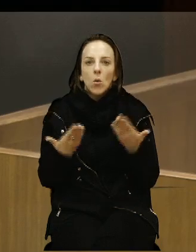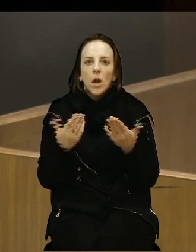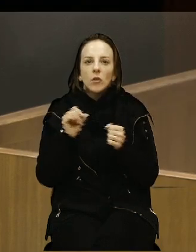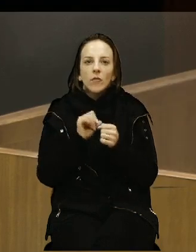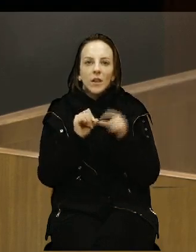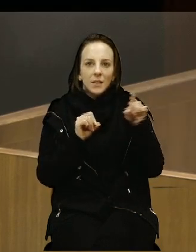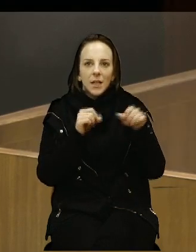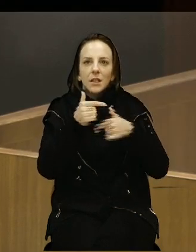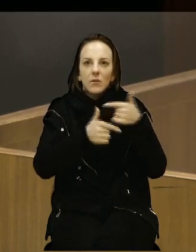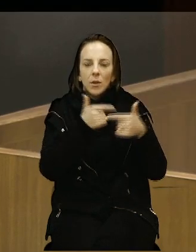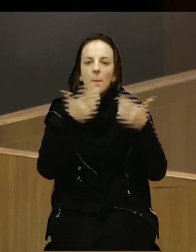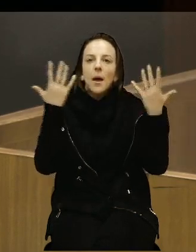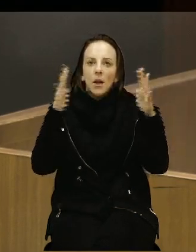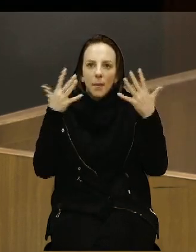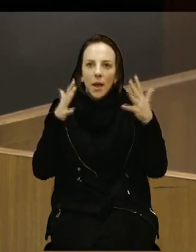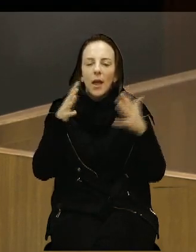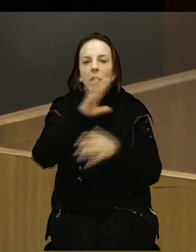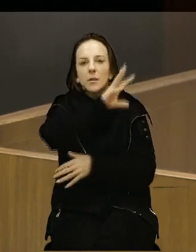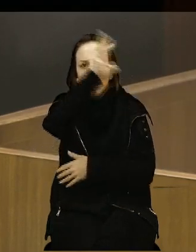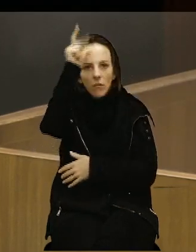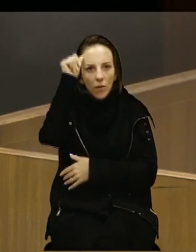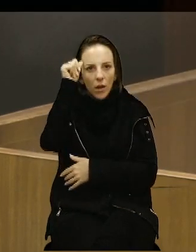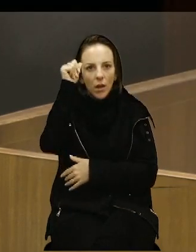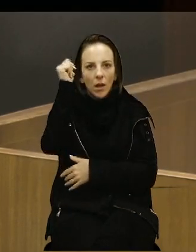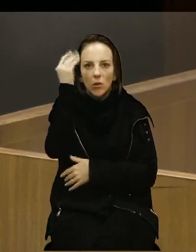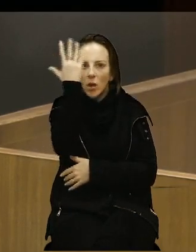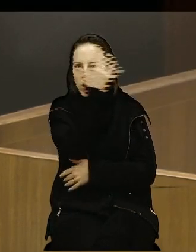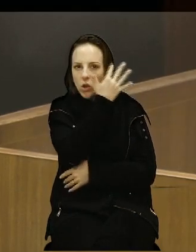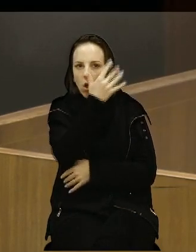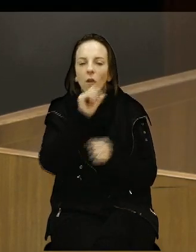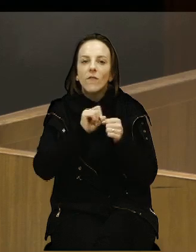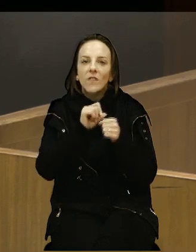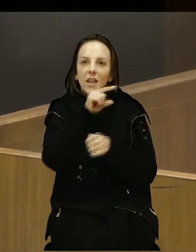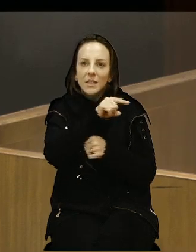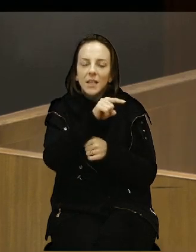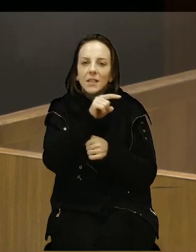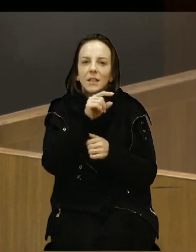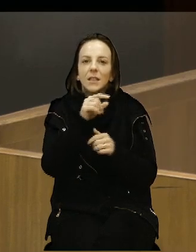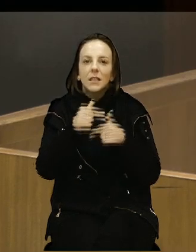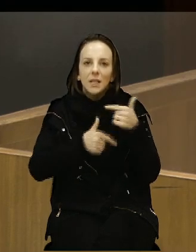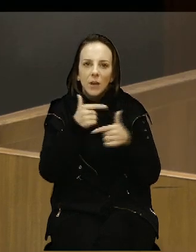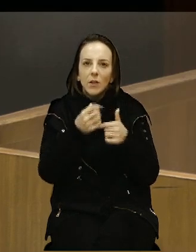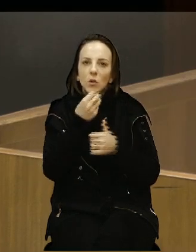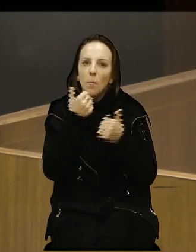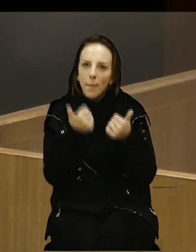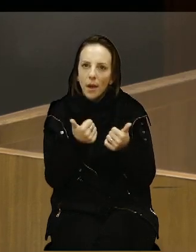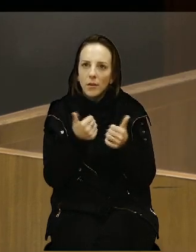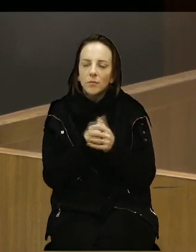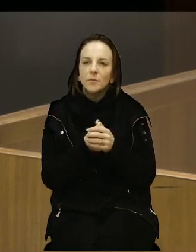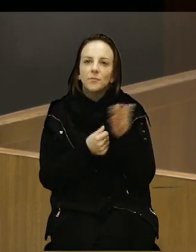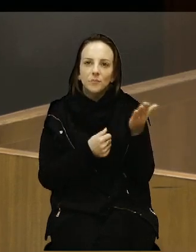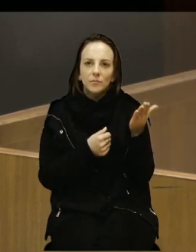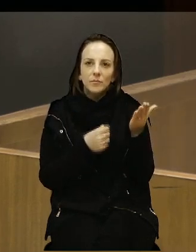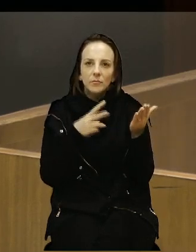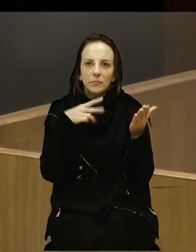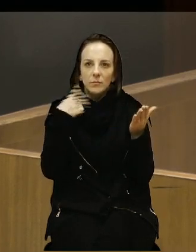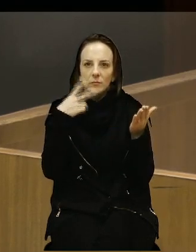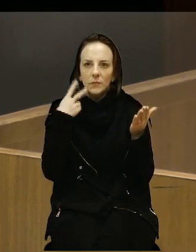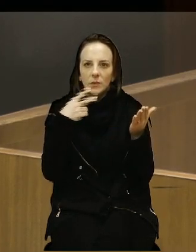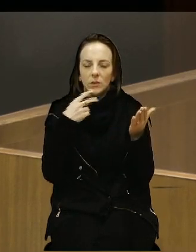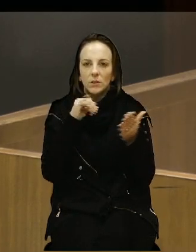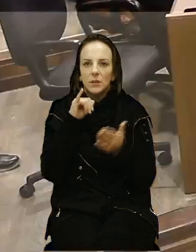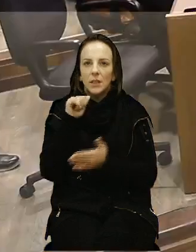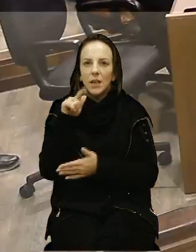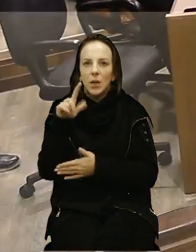elogiar. Parabéns, prefeito Agiló, porque foi feito o serviço bem feito. Sua parte, por gentileza, vereador Iago.